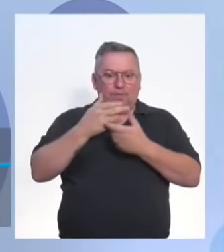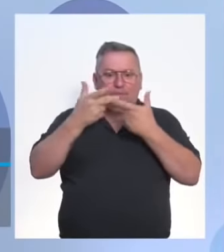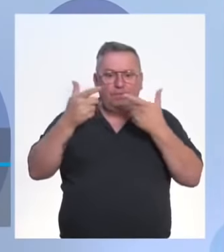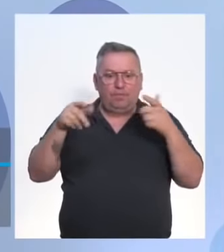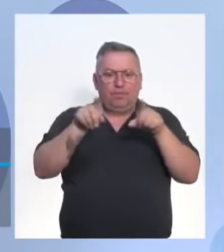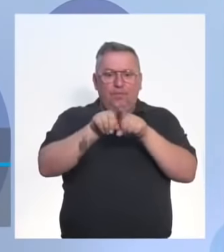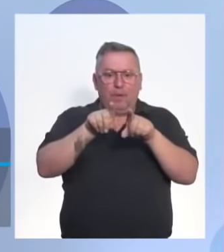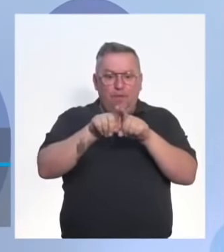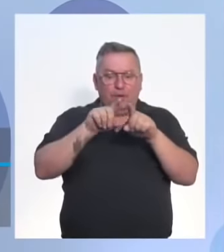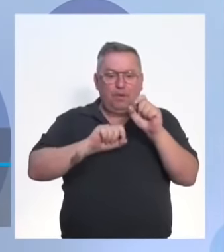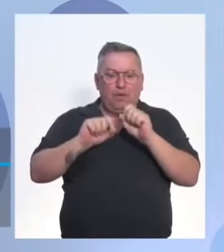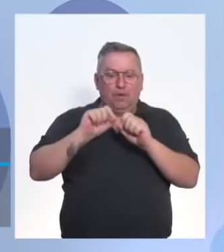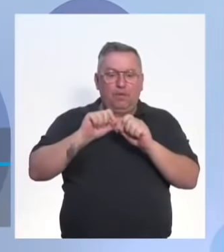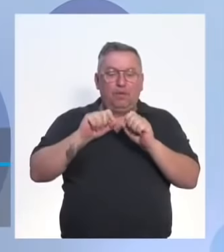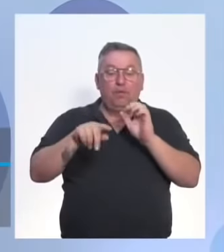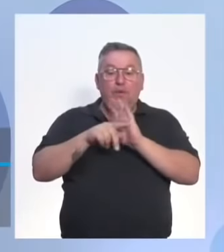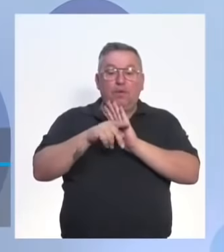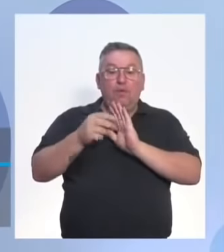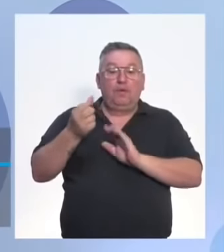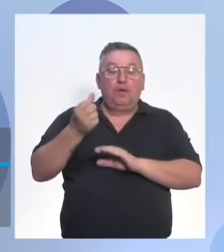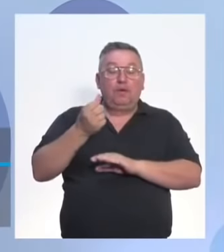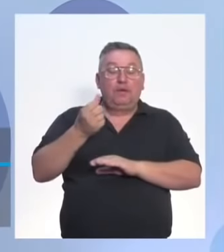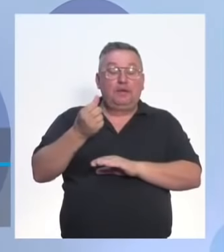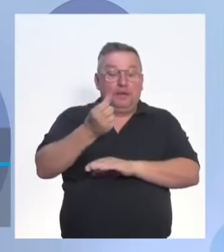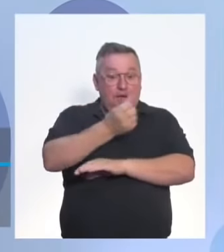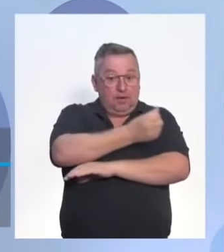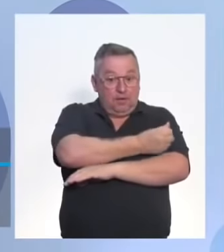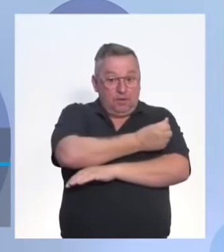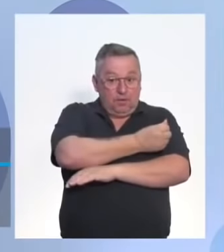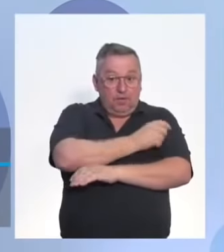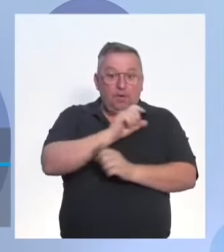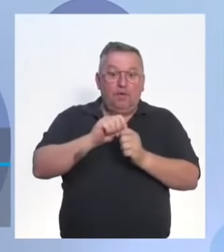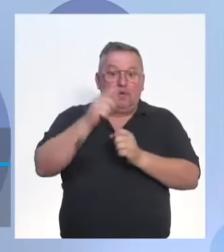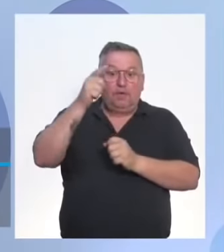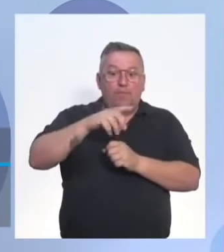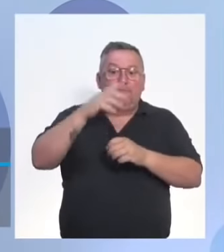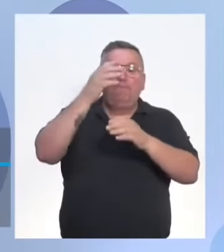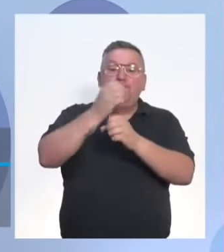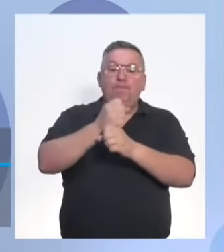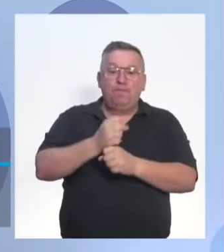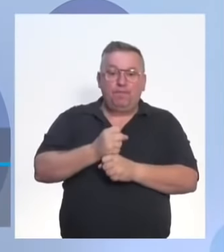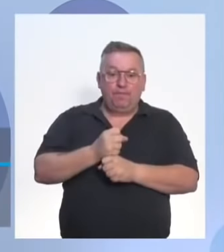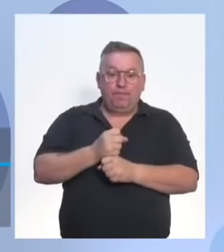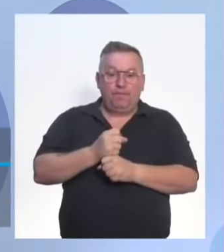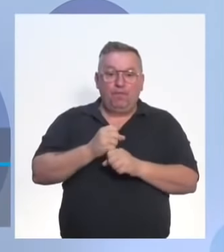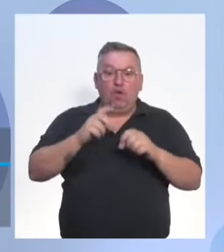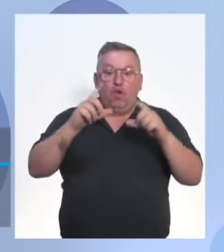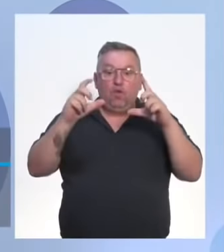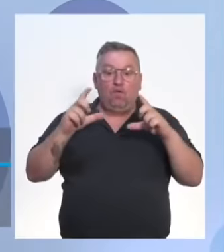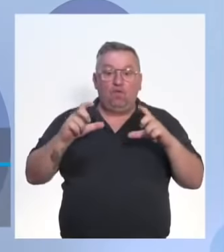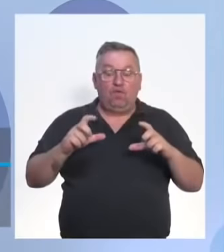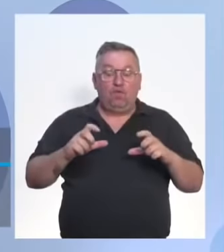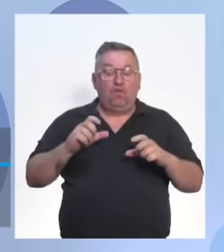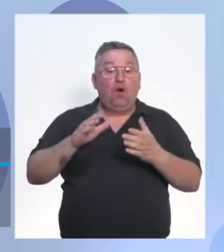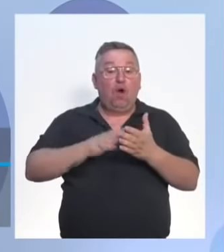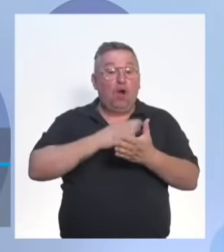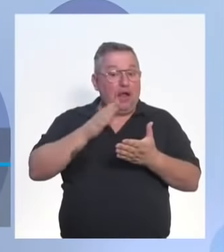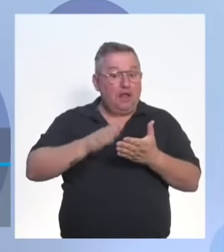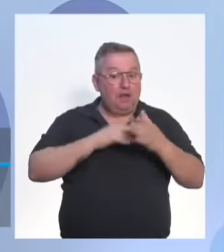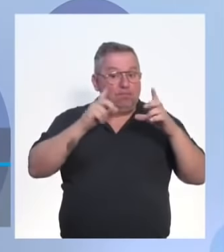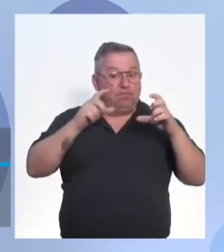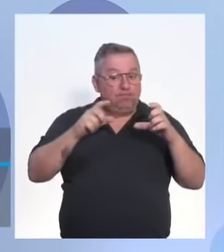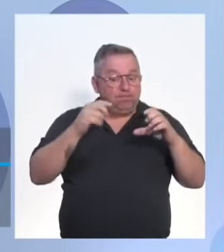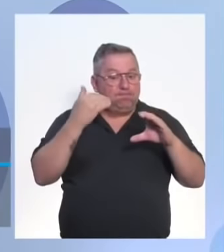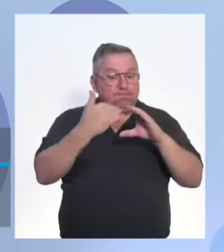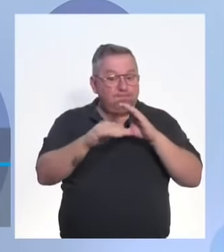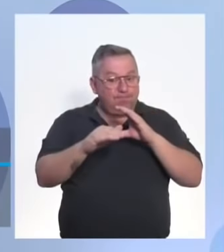o objetivo do sexto ano é refazer o cálculo, tá? Então, foto de caderno. Nós queremos ver aqui foto de